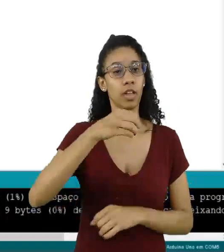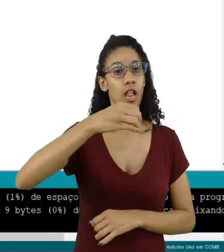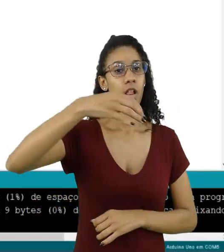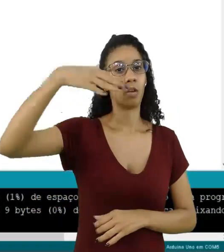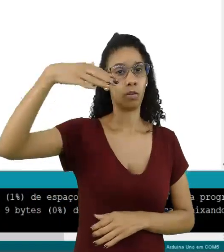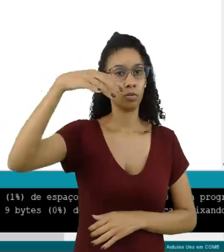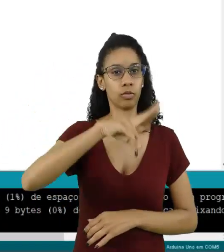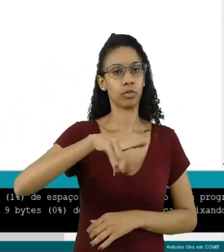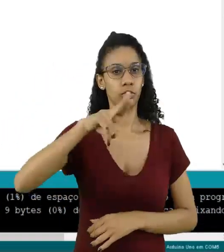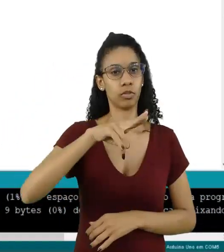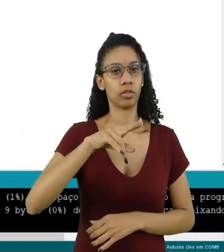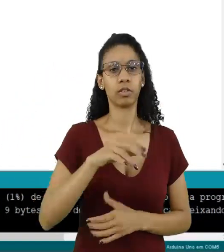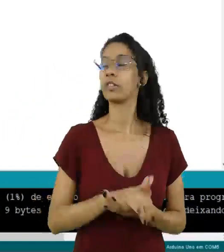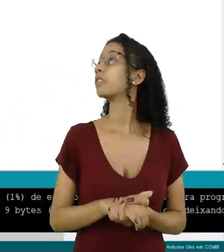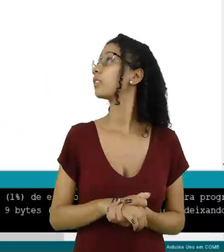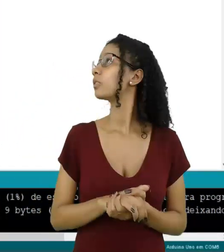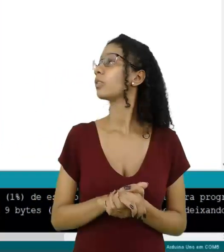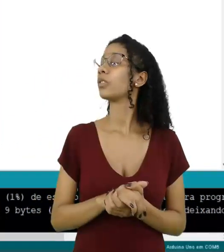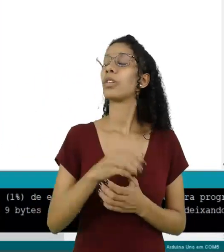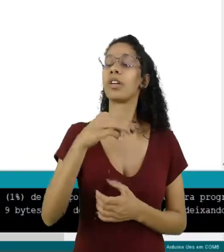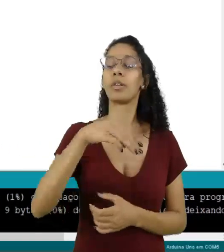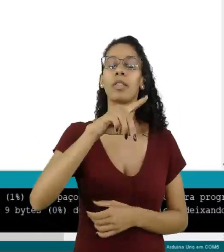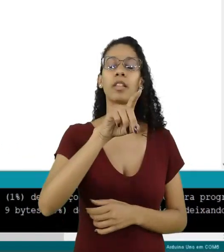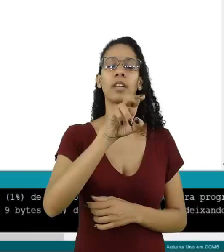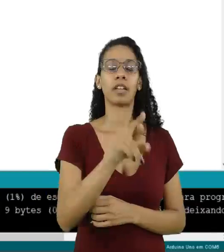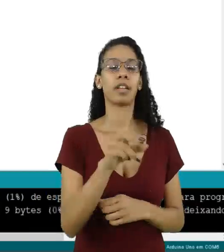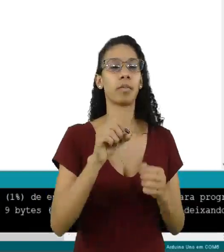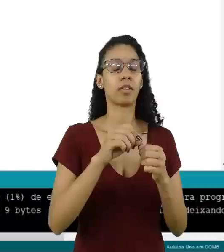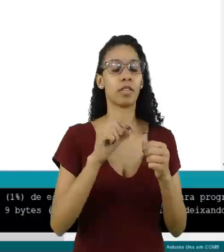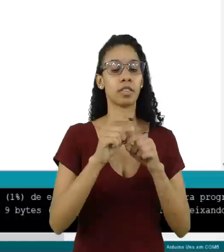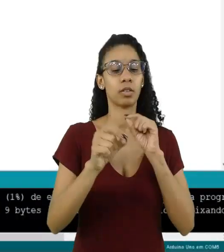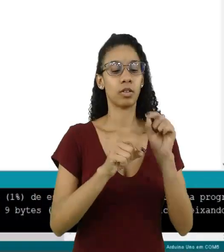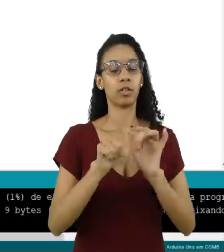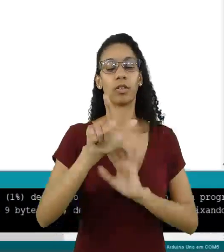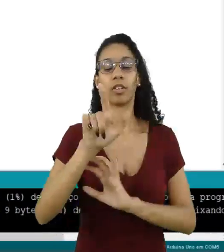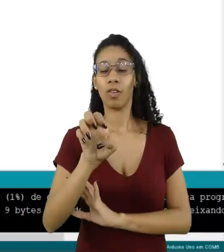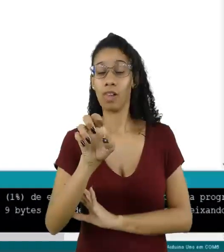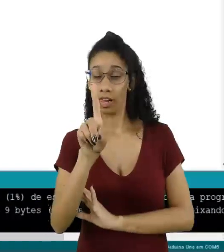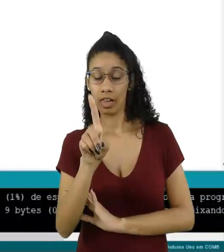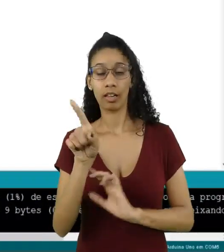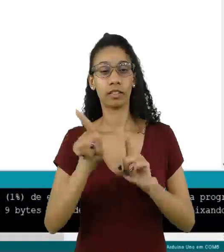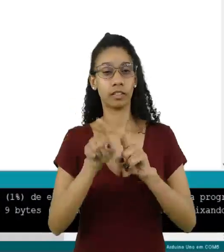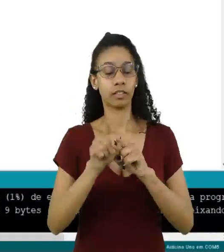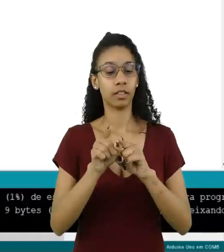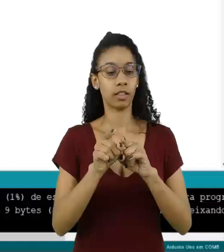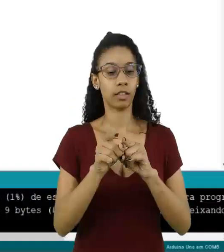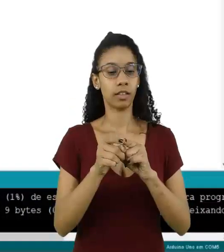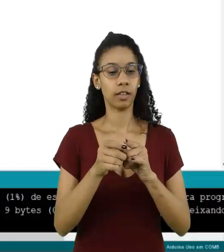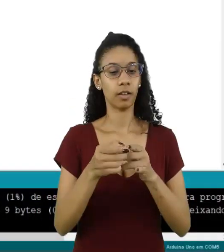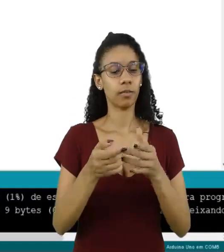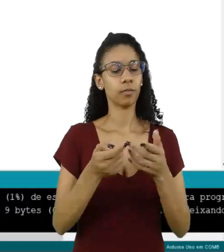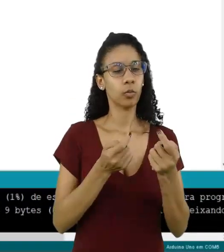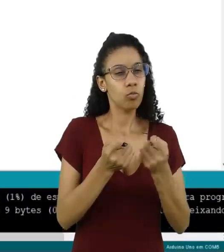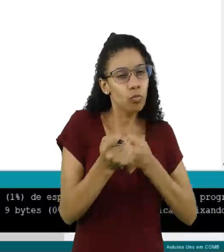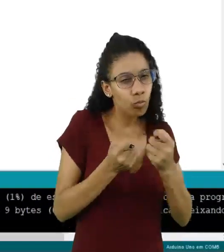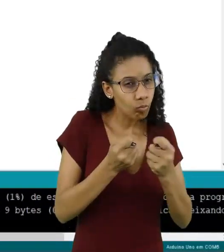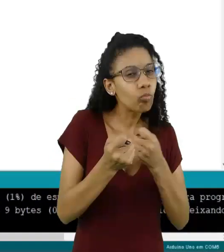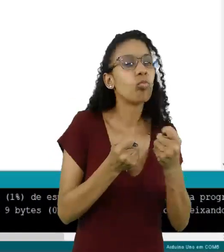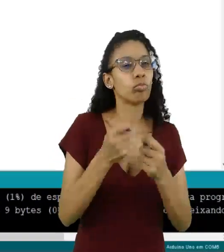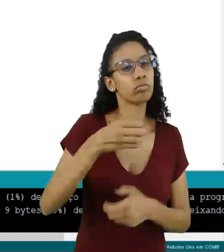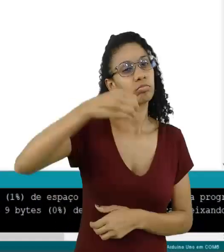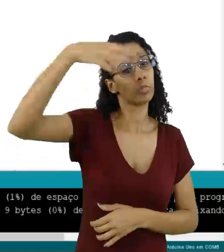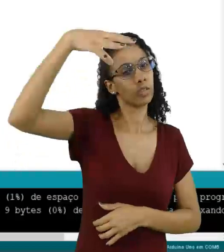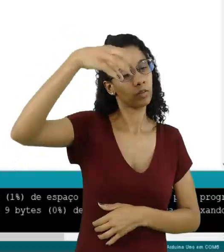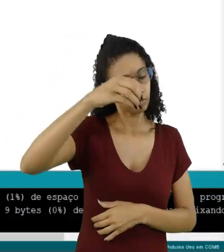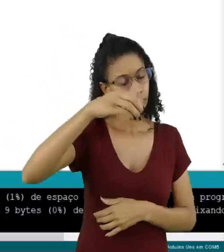a intensidade da luminosidade do LDR para controlar a intensidade da luminosidade do LED, utilizando uma porta PWM,